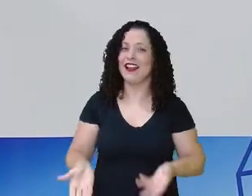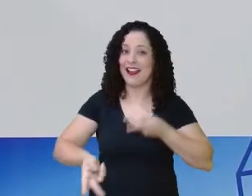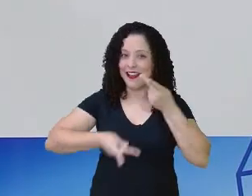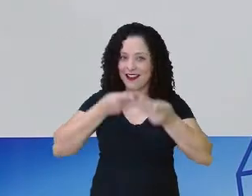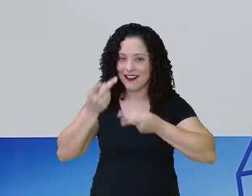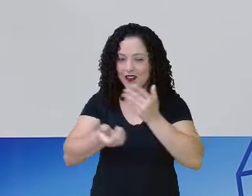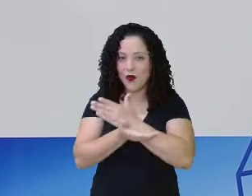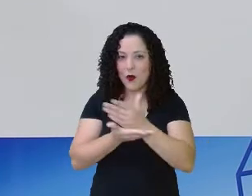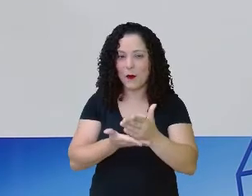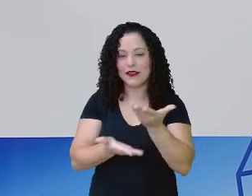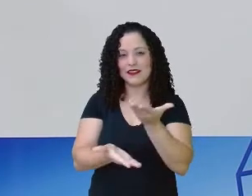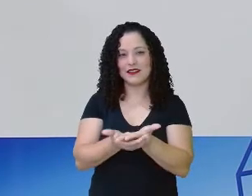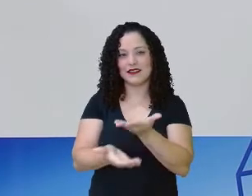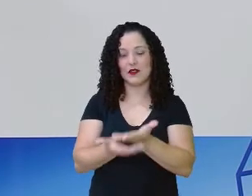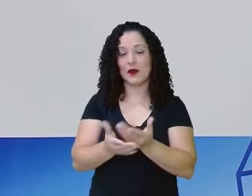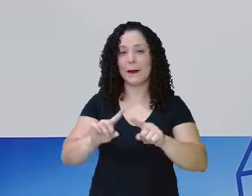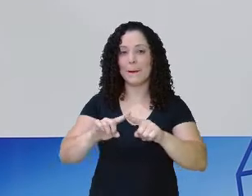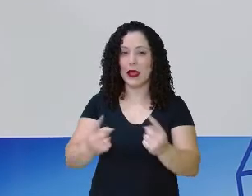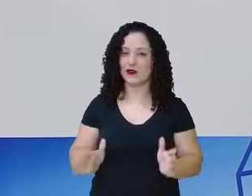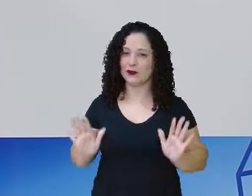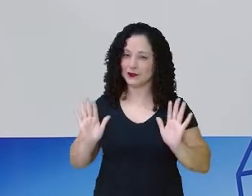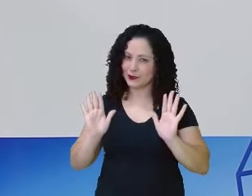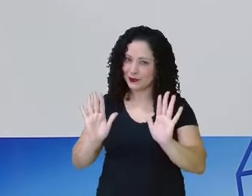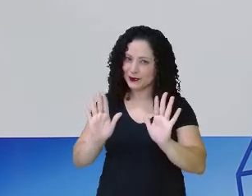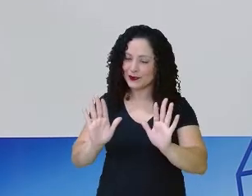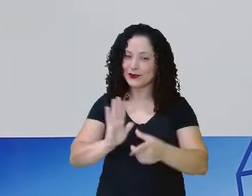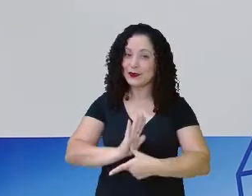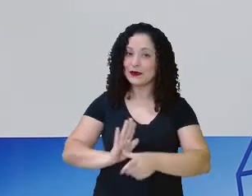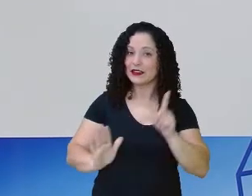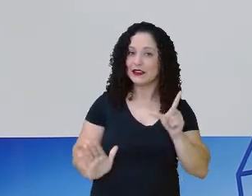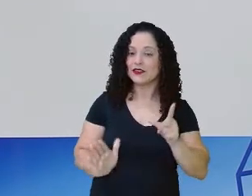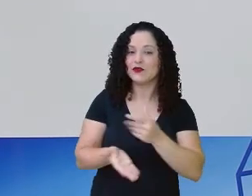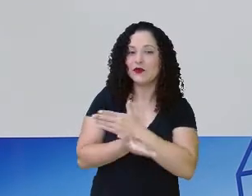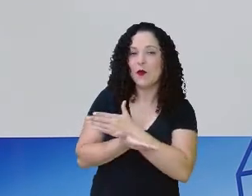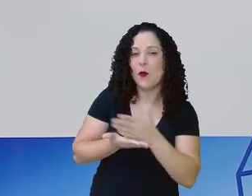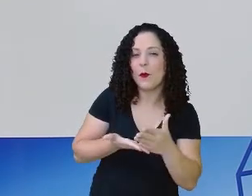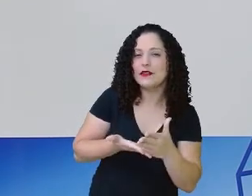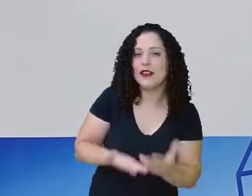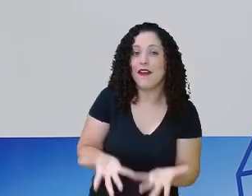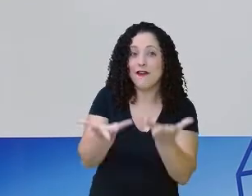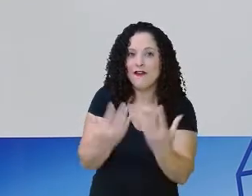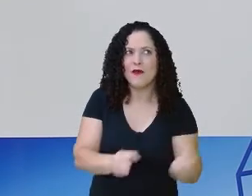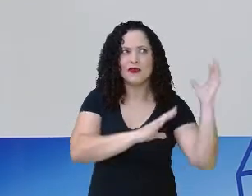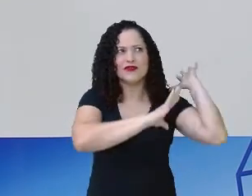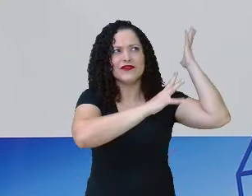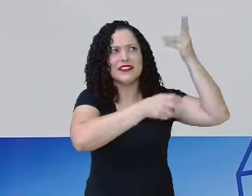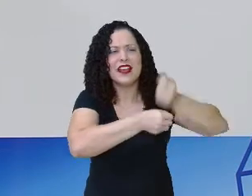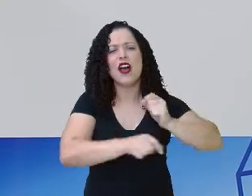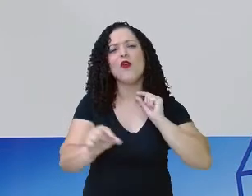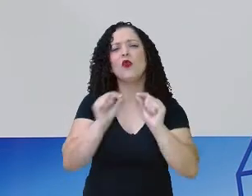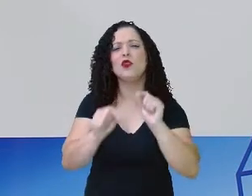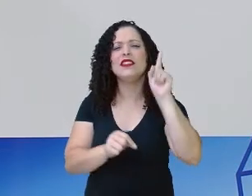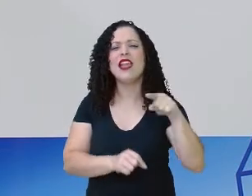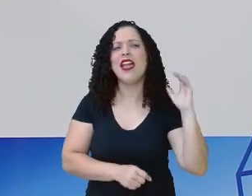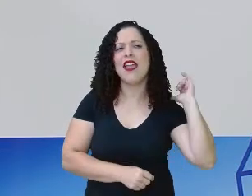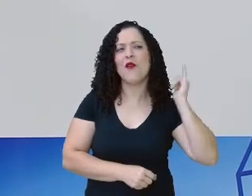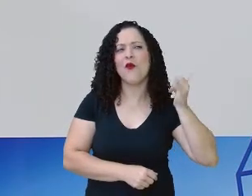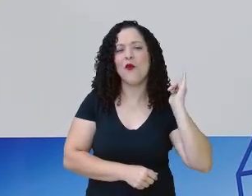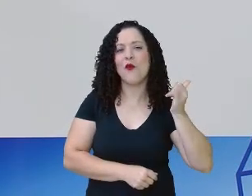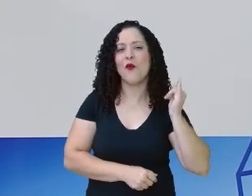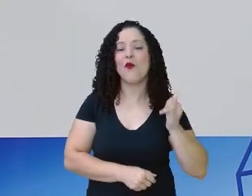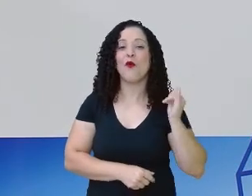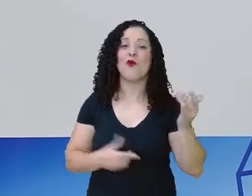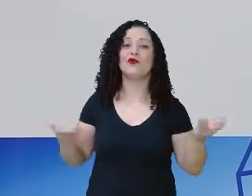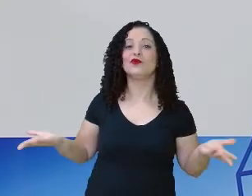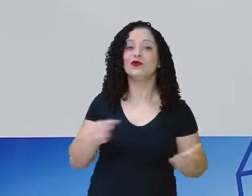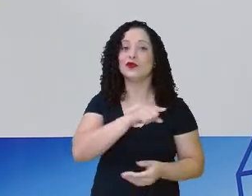isso. Antes de iniciar exatamente conto tradicional, vamos lembrar um pouquinho o que são os contos. Você já sabe, aluno